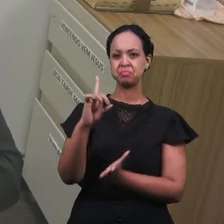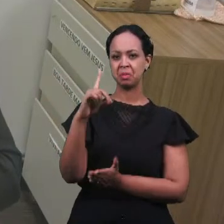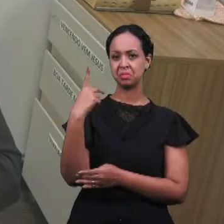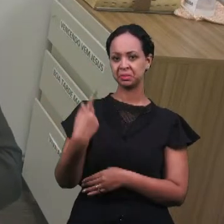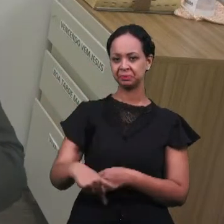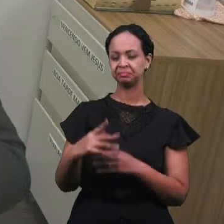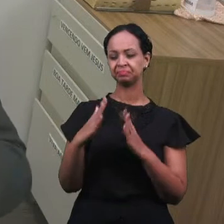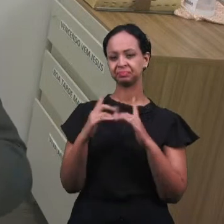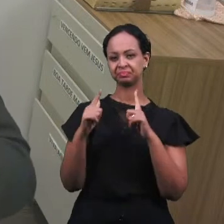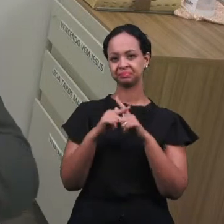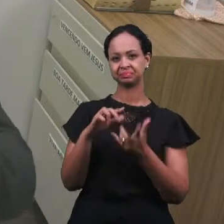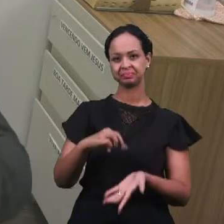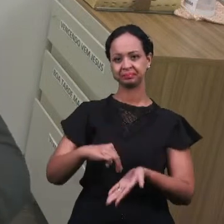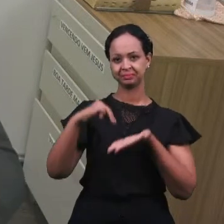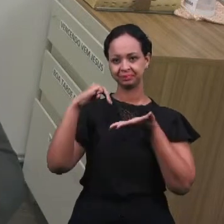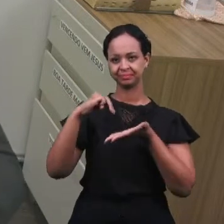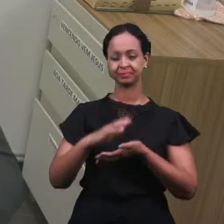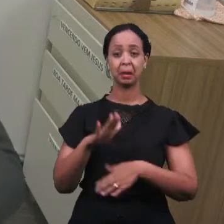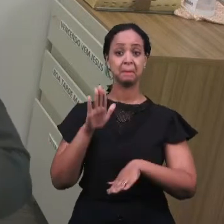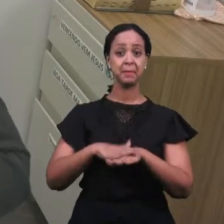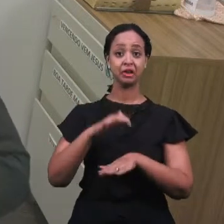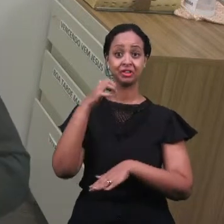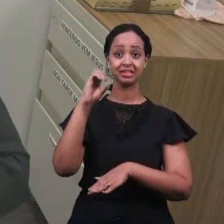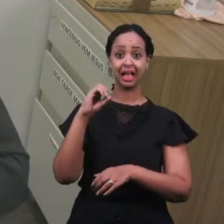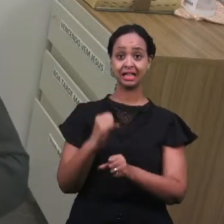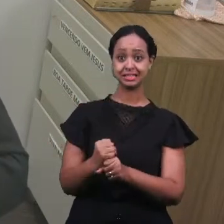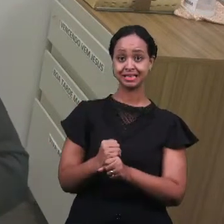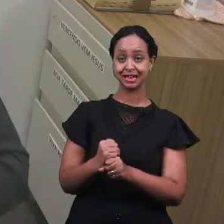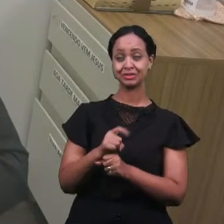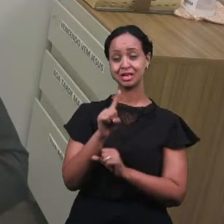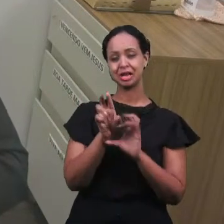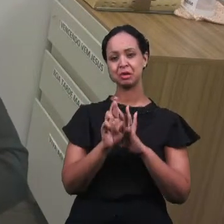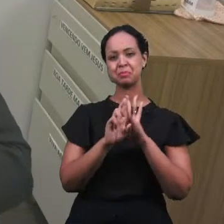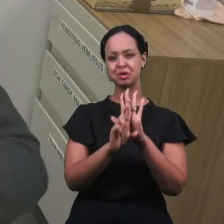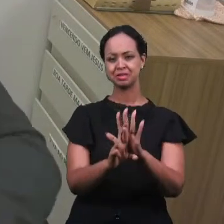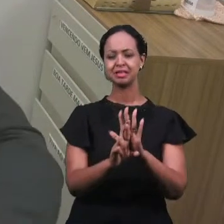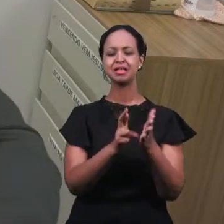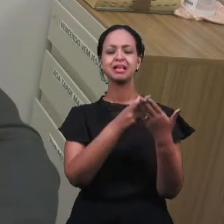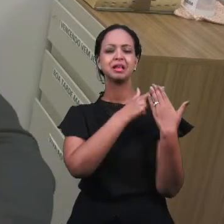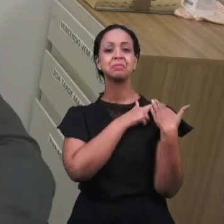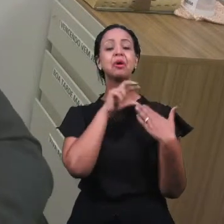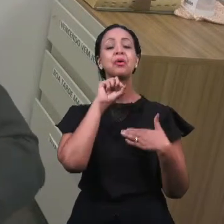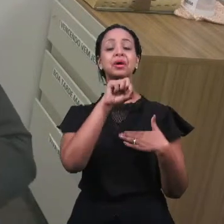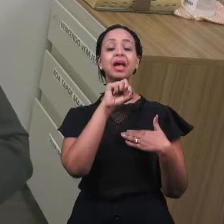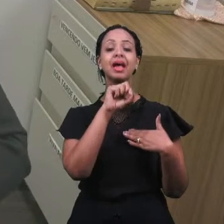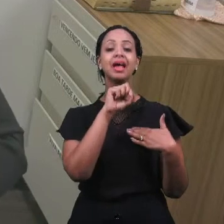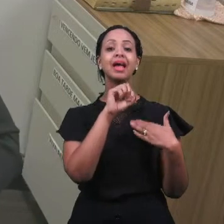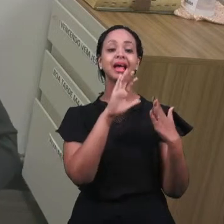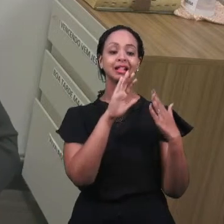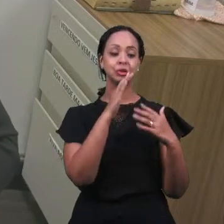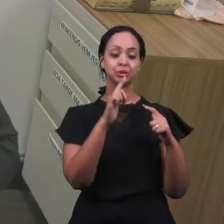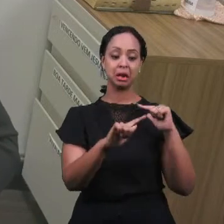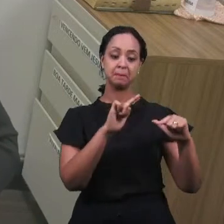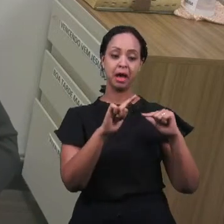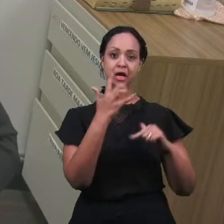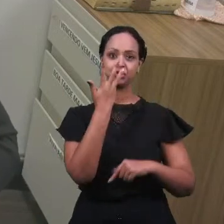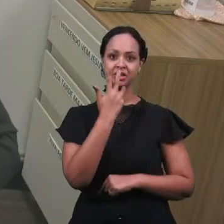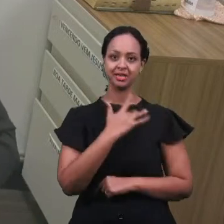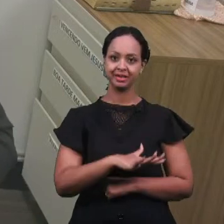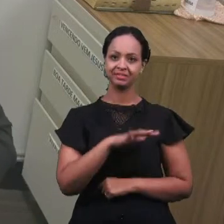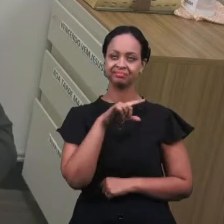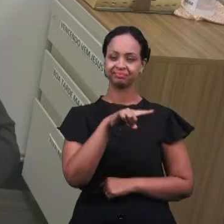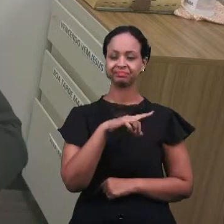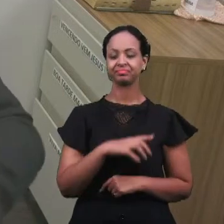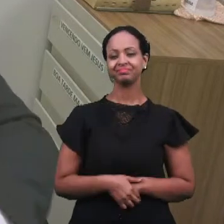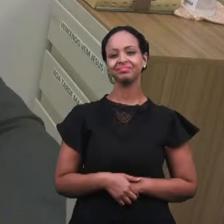Cristã Maranata. Aliás, há mais de 10 anos, né, que está à frente ali dos trabalhos de crianças. Pastor Fábio, que alegria recebê-lo aqui conosco